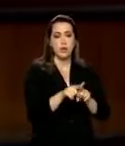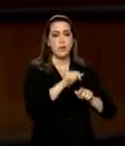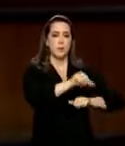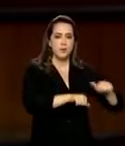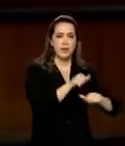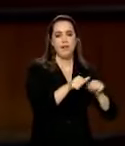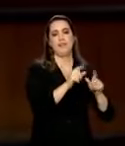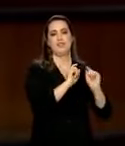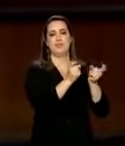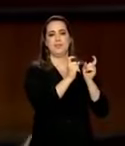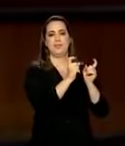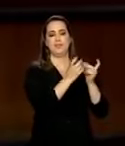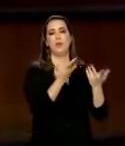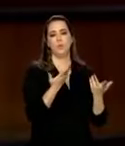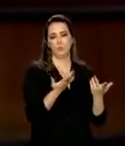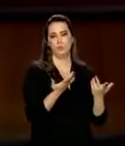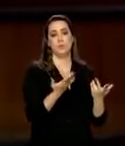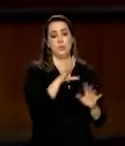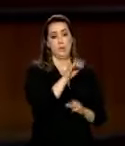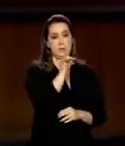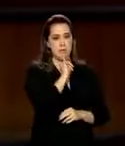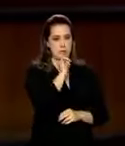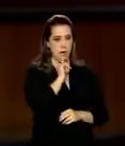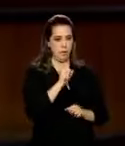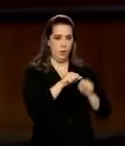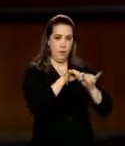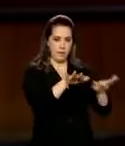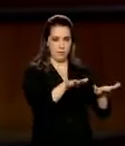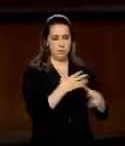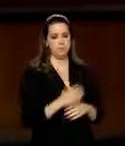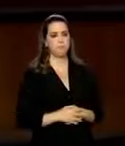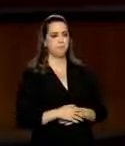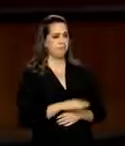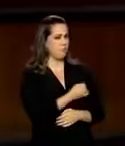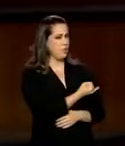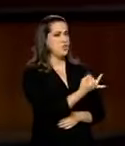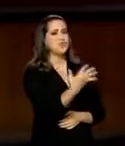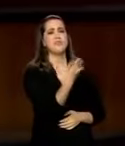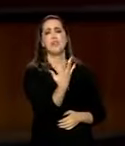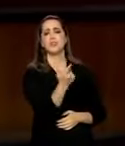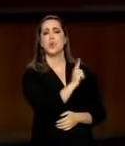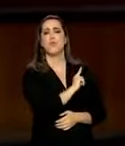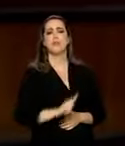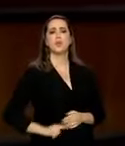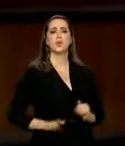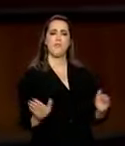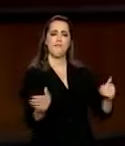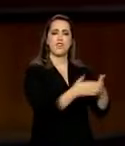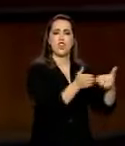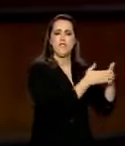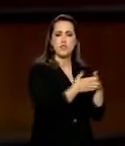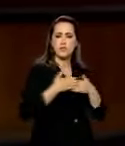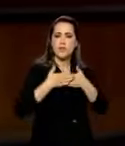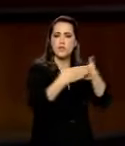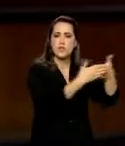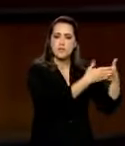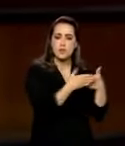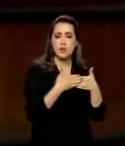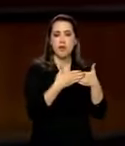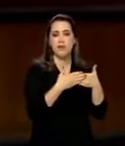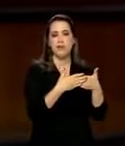administrar o Estado. Por exemplo, pandemia. Tem muitos governadores que fecharam tudo, destruíram empregos, em especial